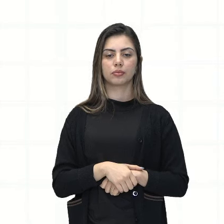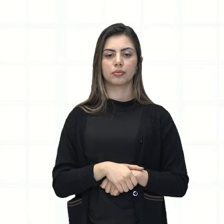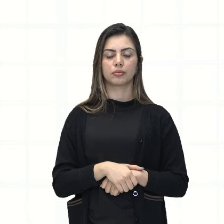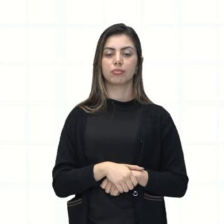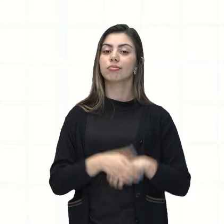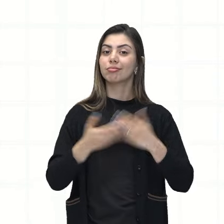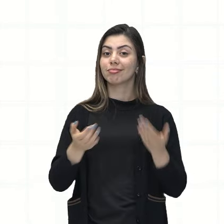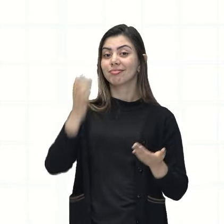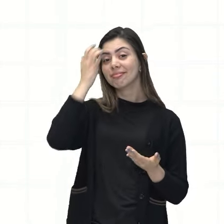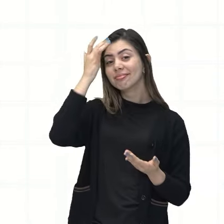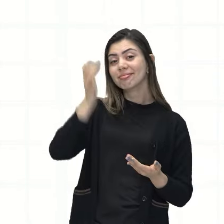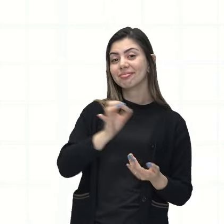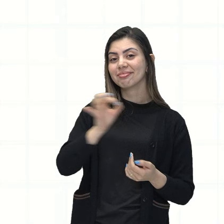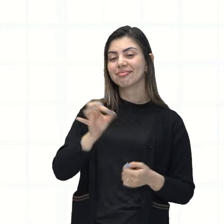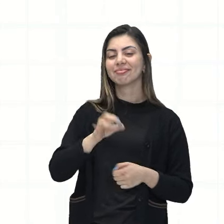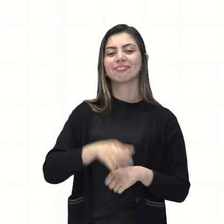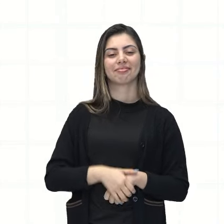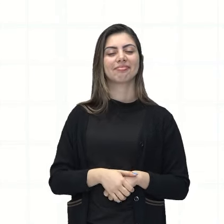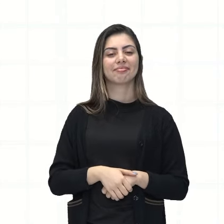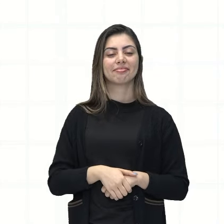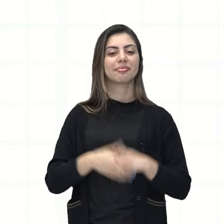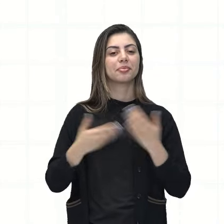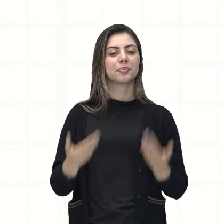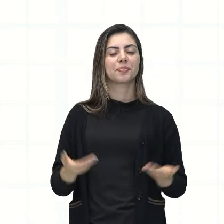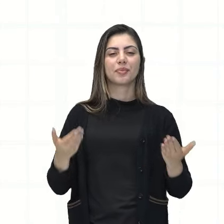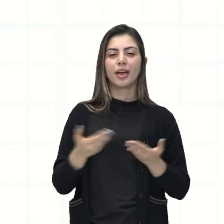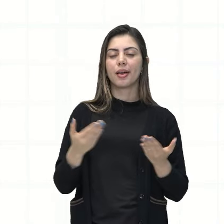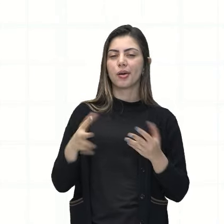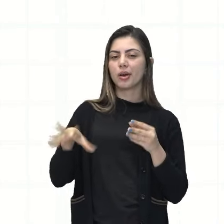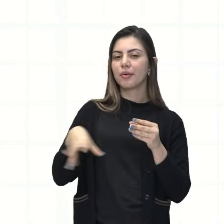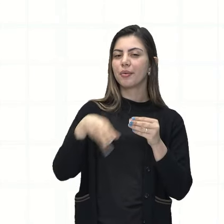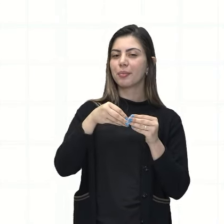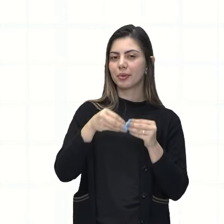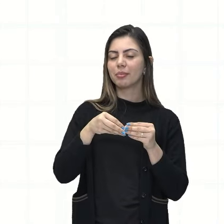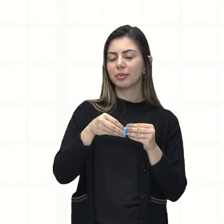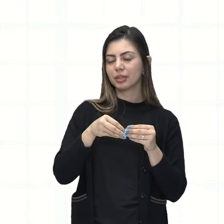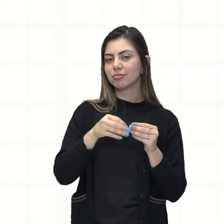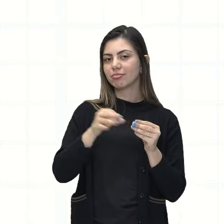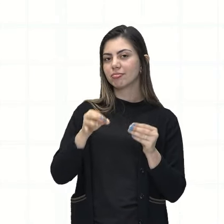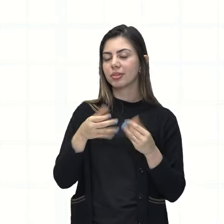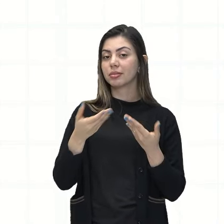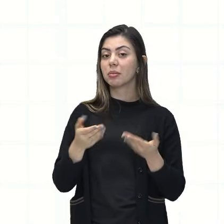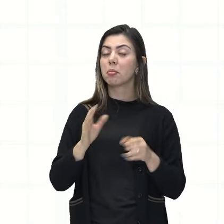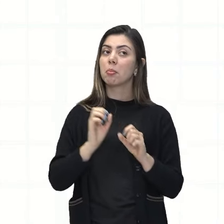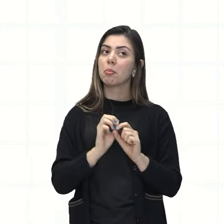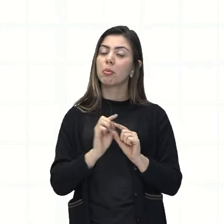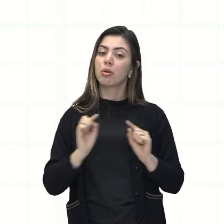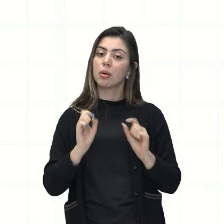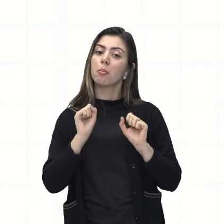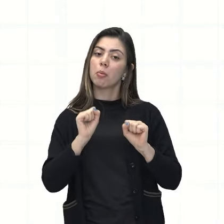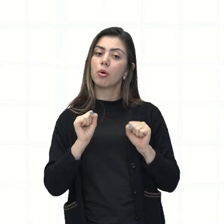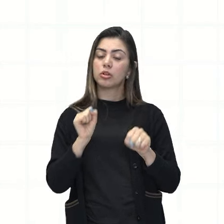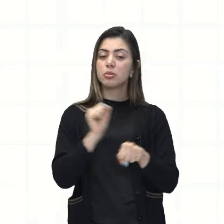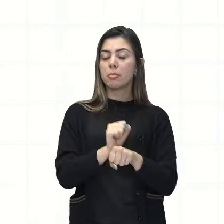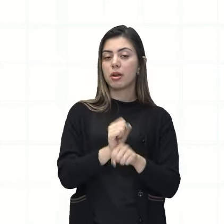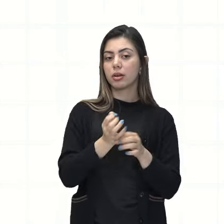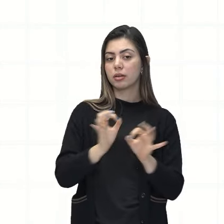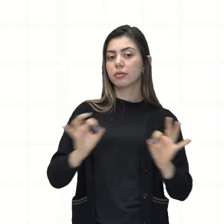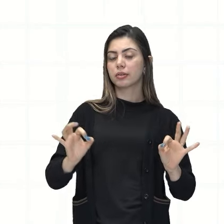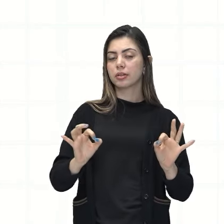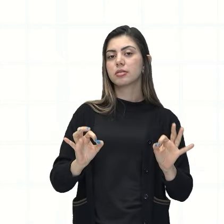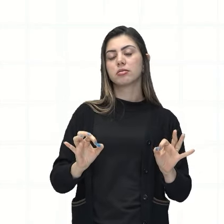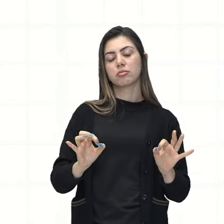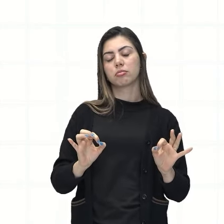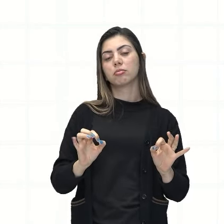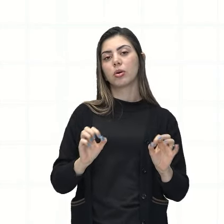Bem fácil, né? Vou colocar um complemento, certo? Mas você poderia parar aqui no the net. Tudo bem?